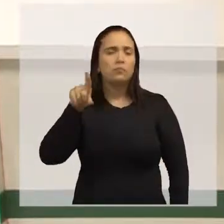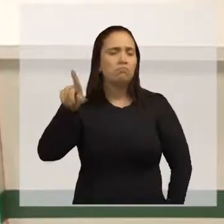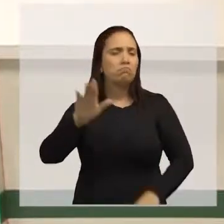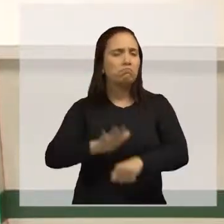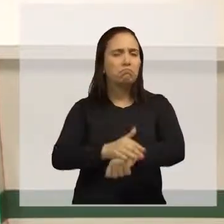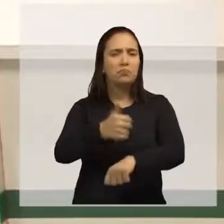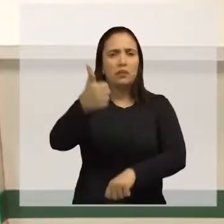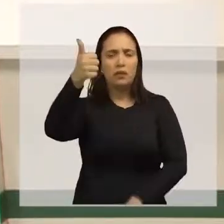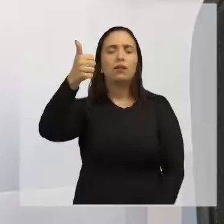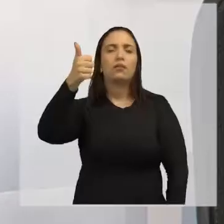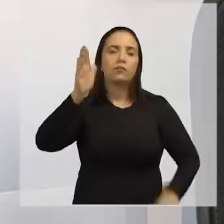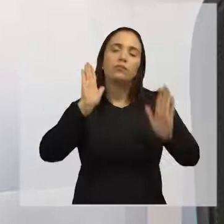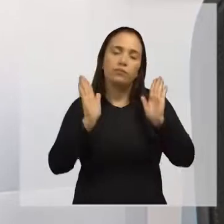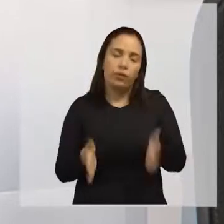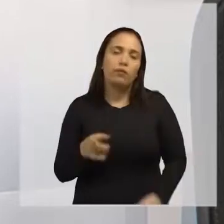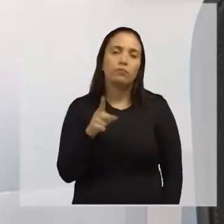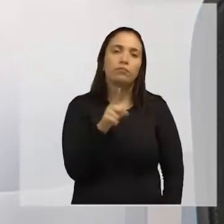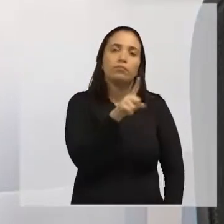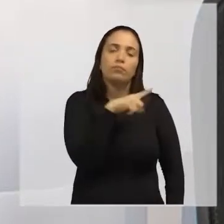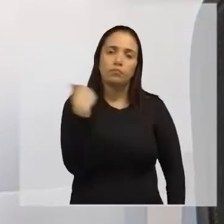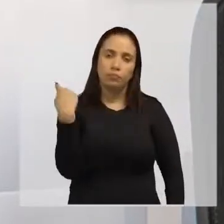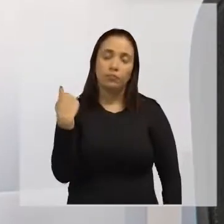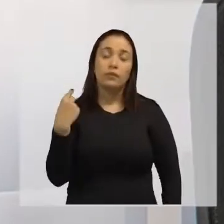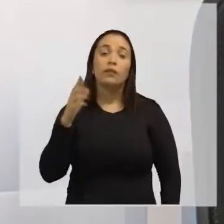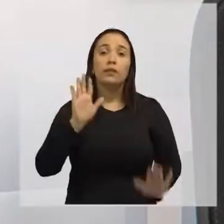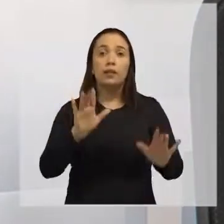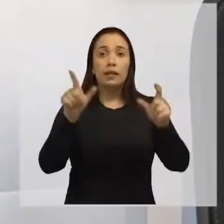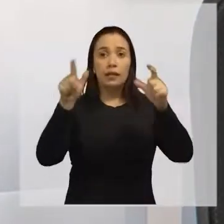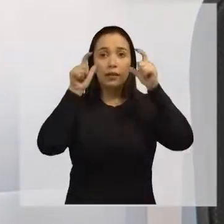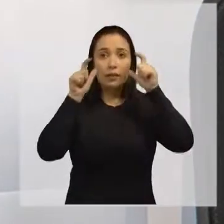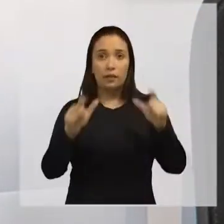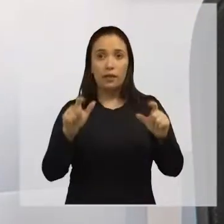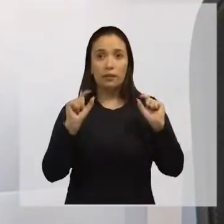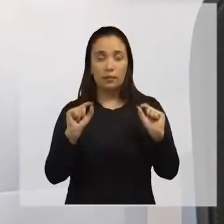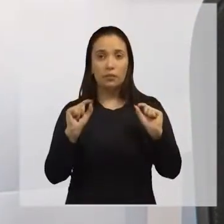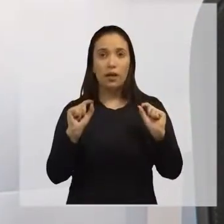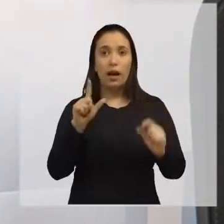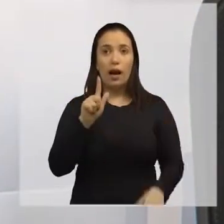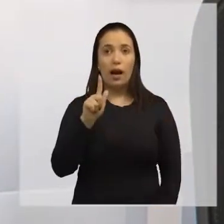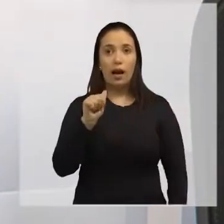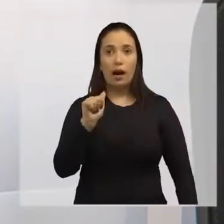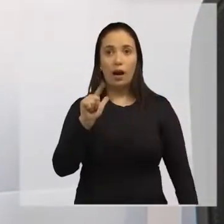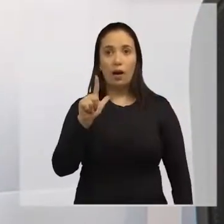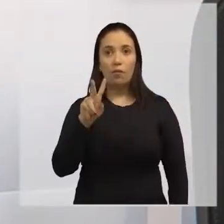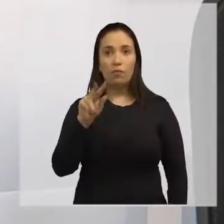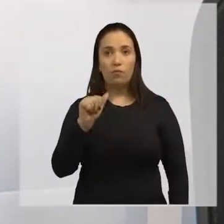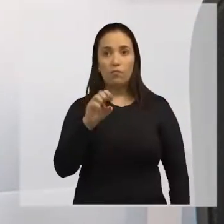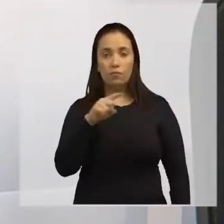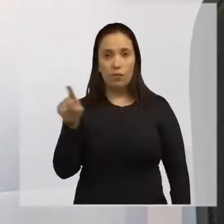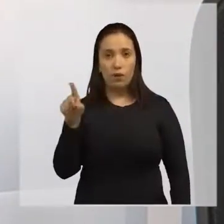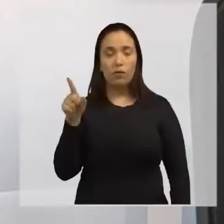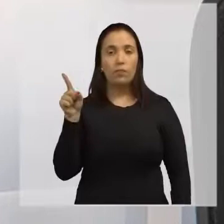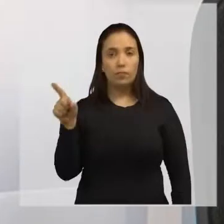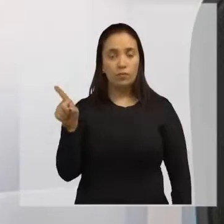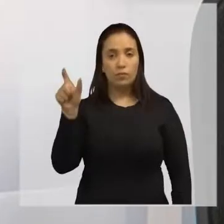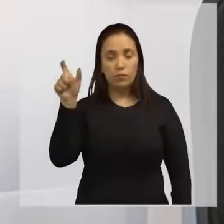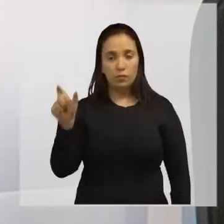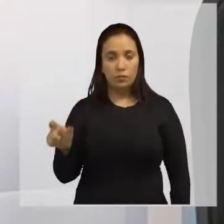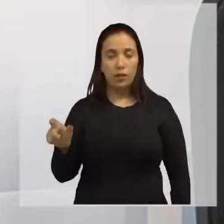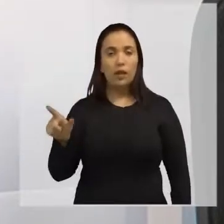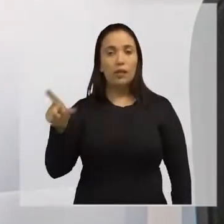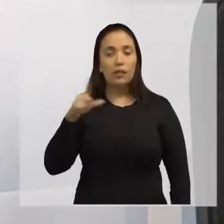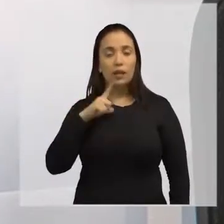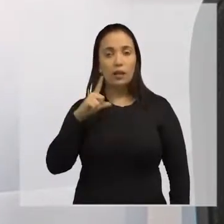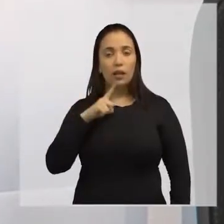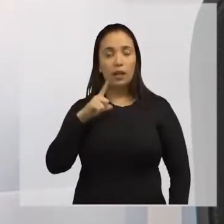Vale. E tem um detalhe aí que é interessante. O Galvão Bueno hoje também, literalmente, no subconsciente